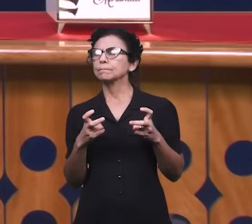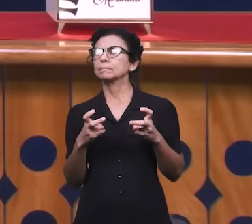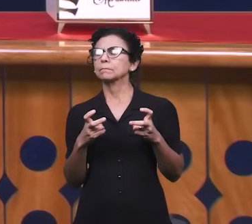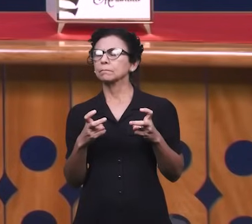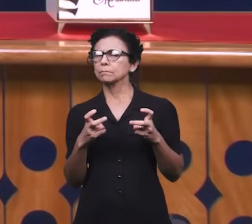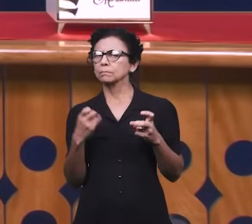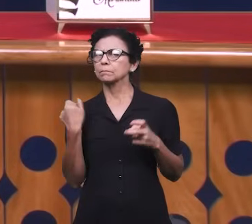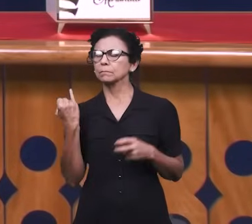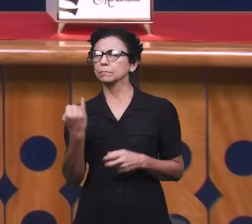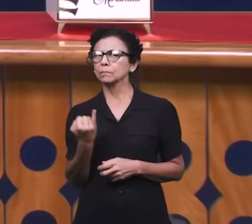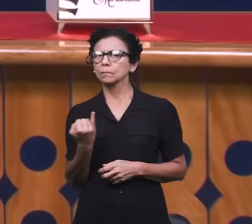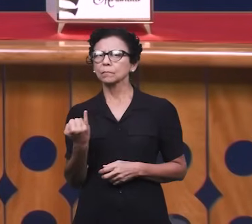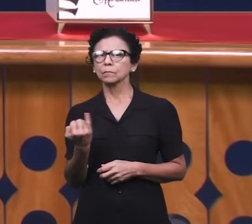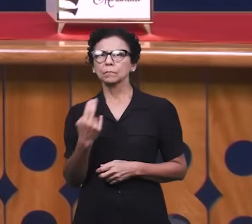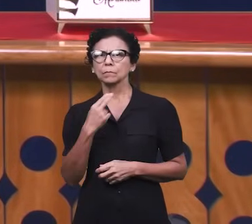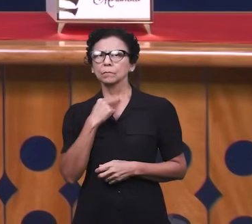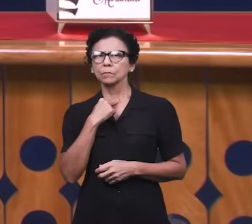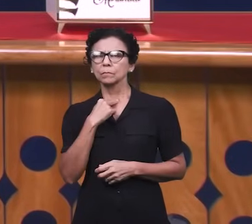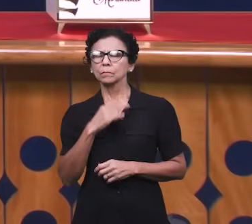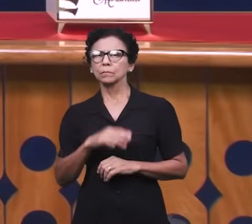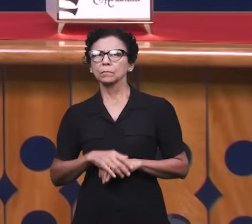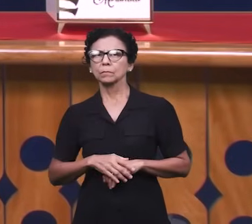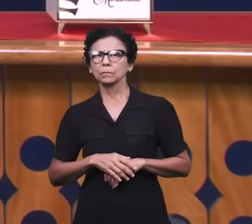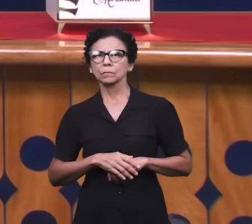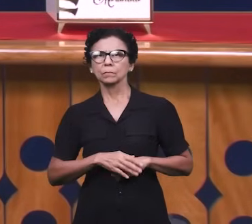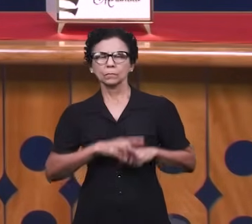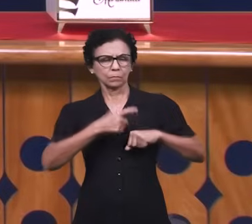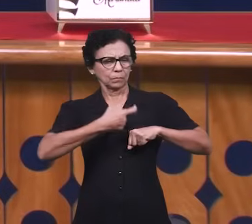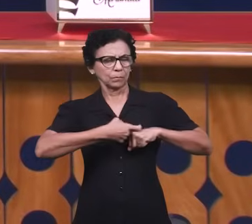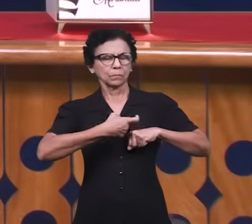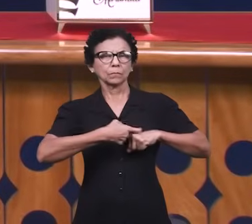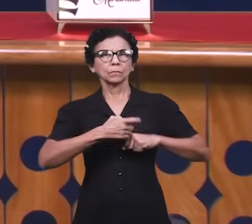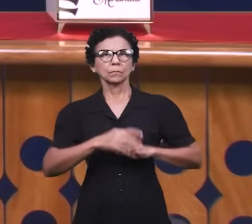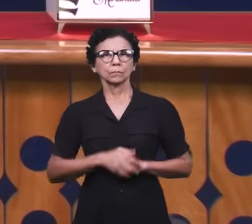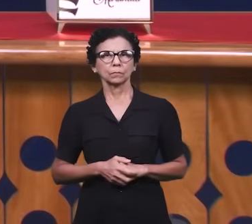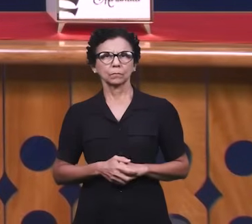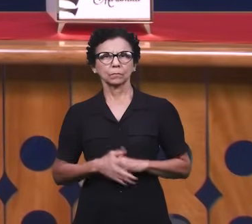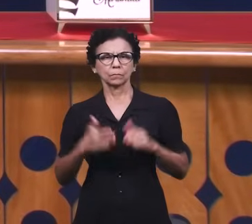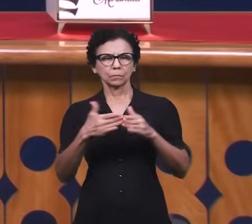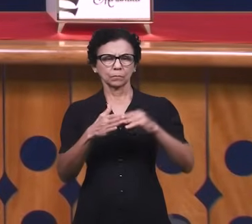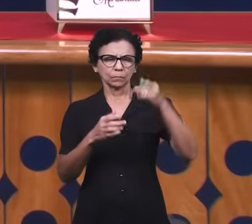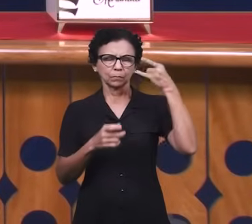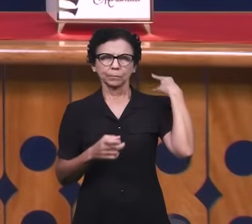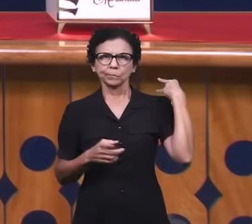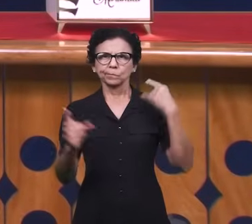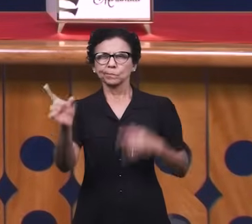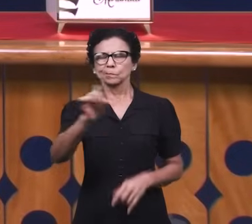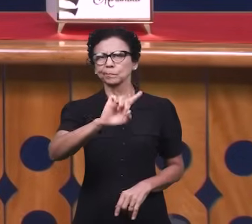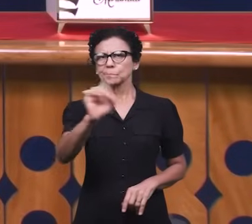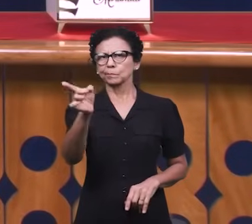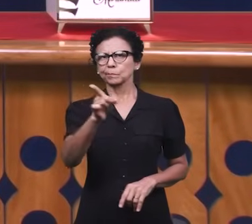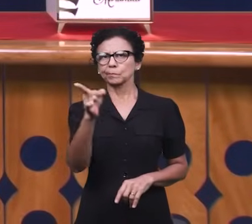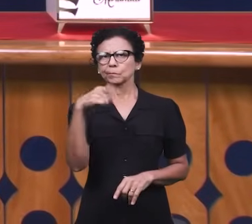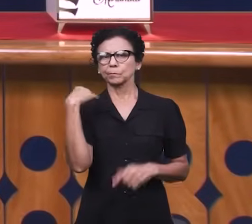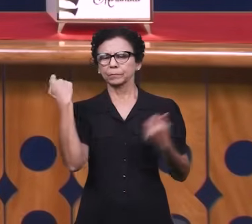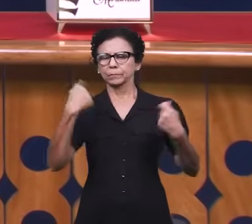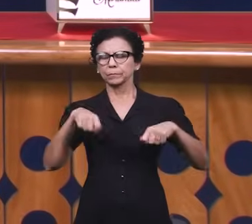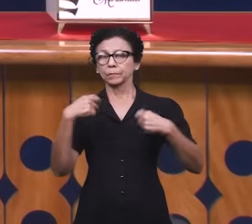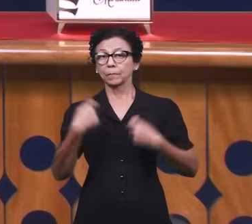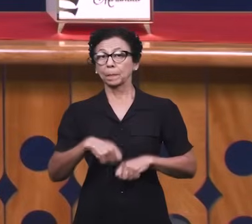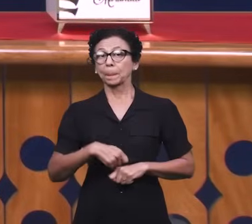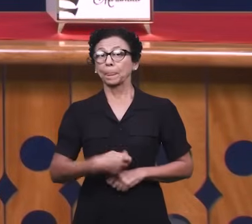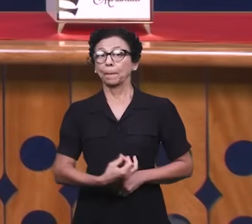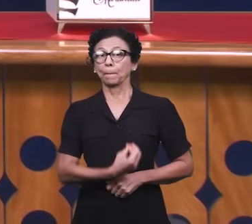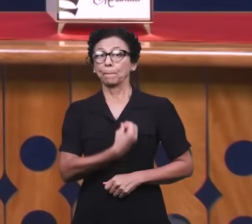viver com uma caixa de madeira, não podemos viver com um material. Nós precisamos viver com a presença